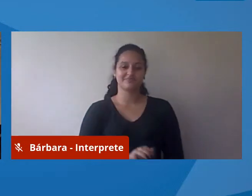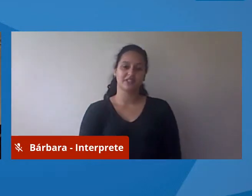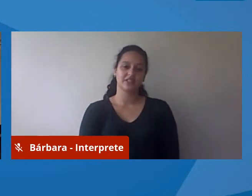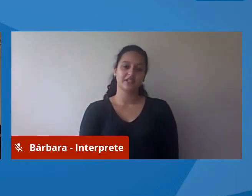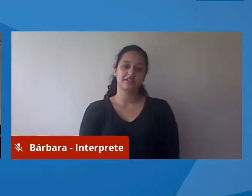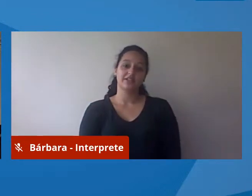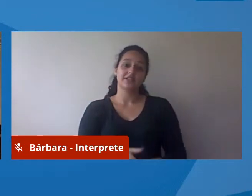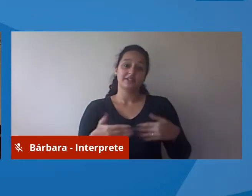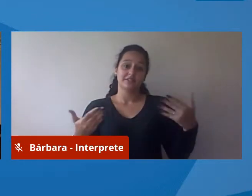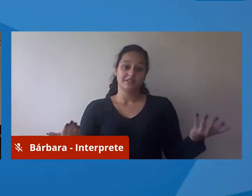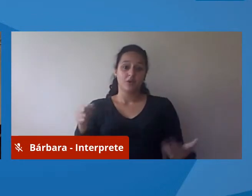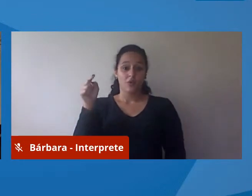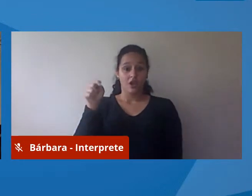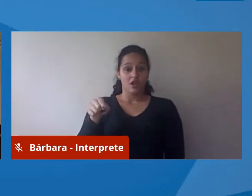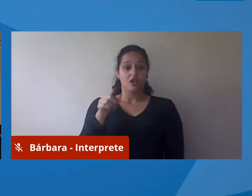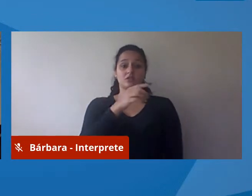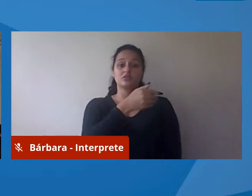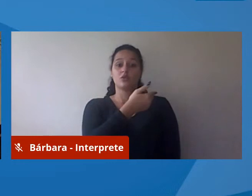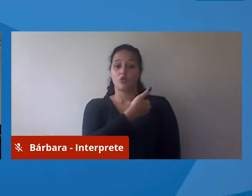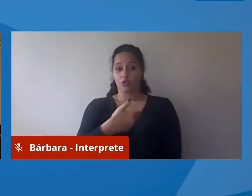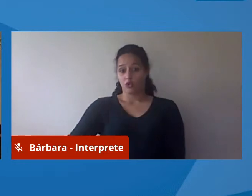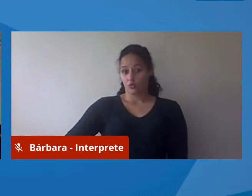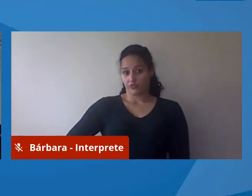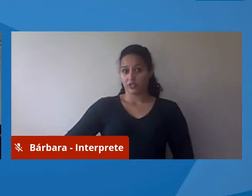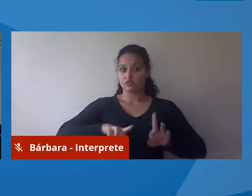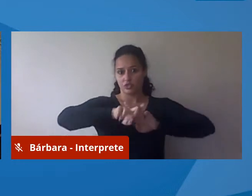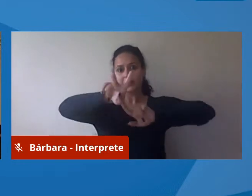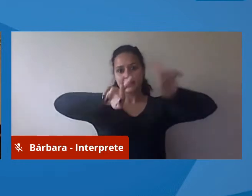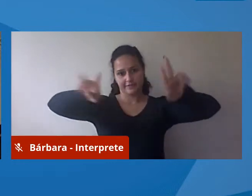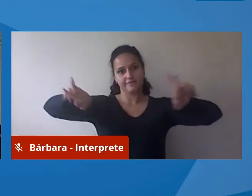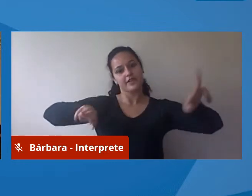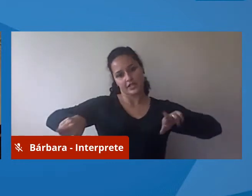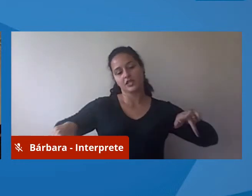são diferentes, não são todos a mesma coisa, mas têm